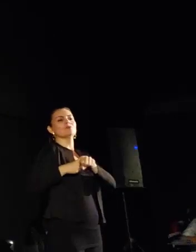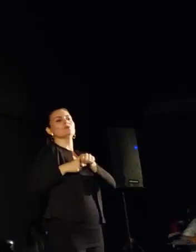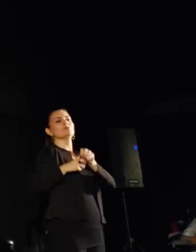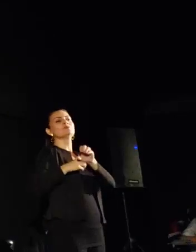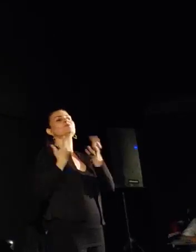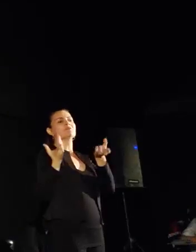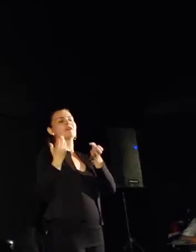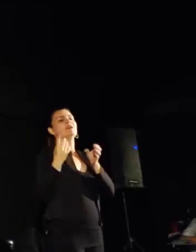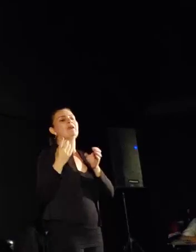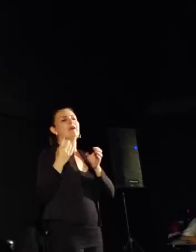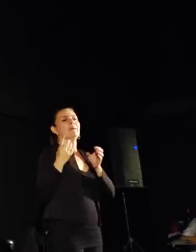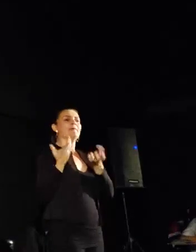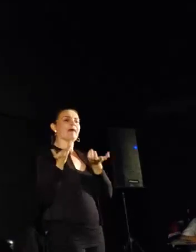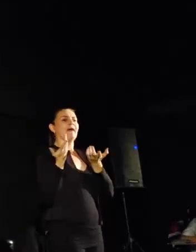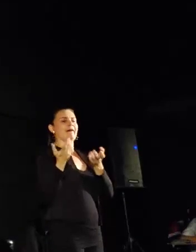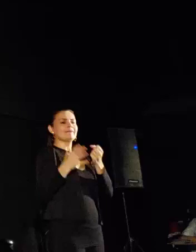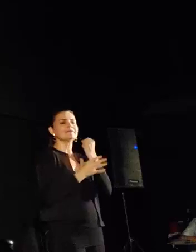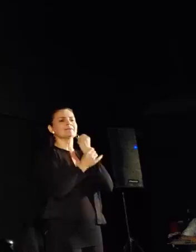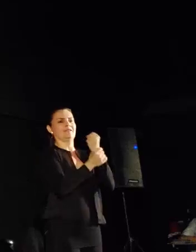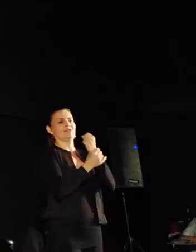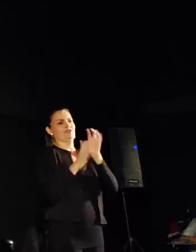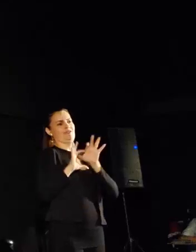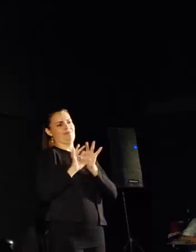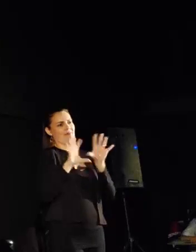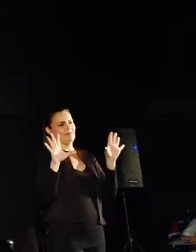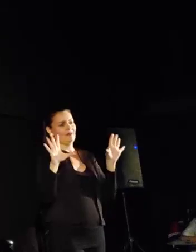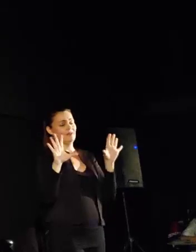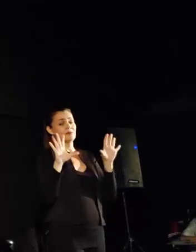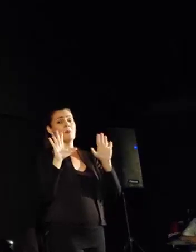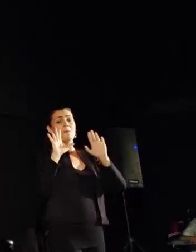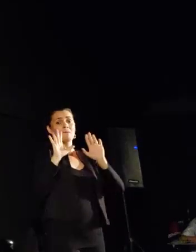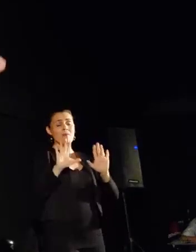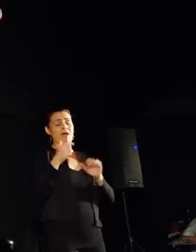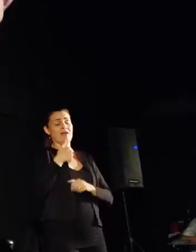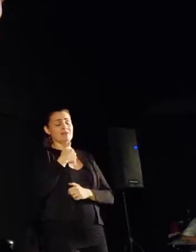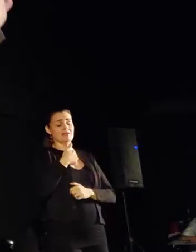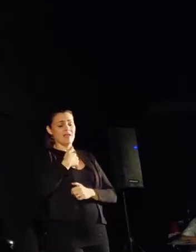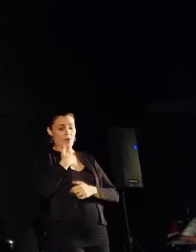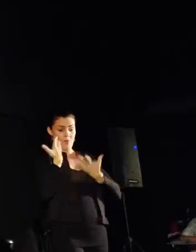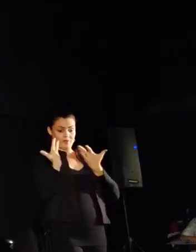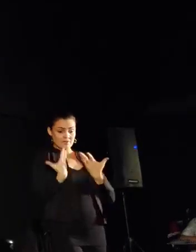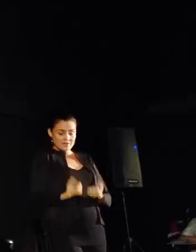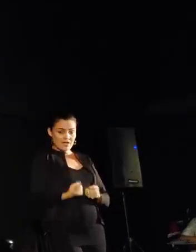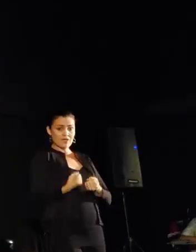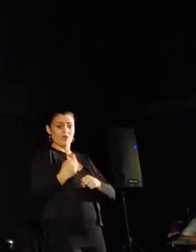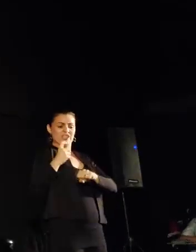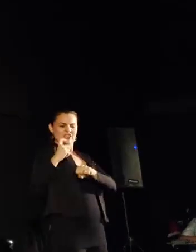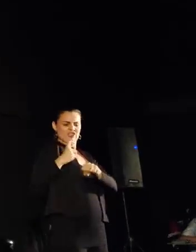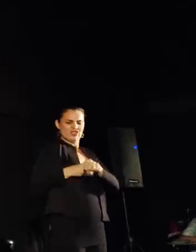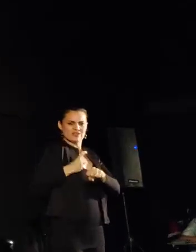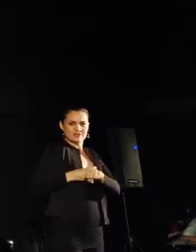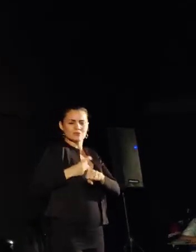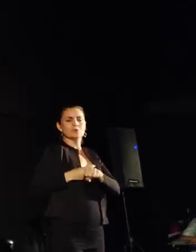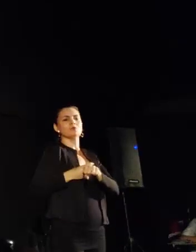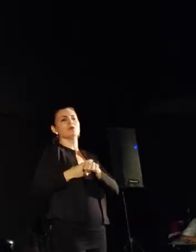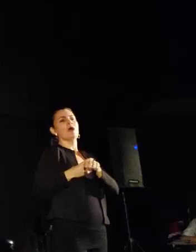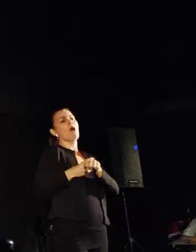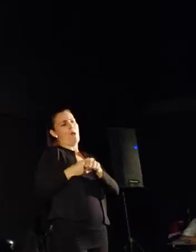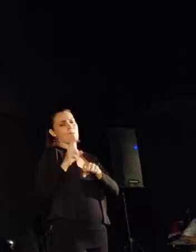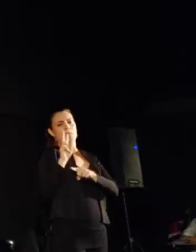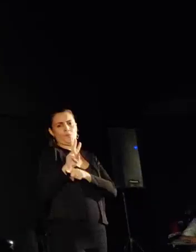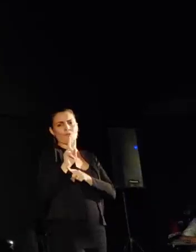podem ir atrás. A frase é essa. Eu aceito uma ditadura provisória, prefiro uma